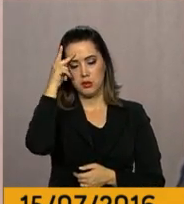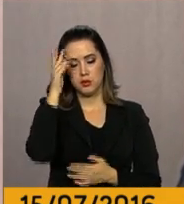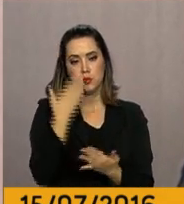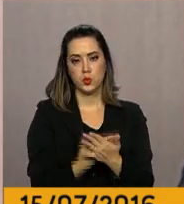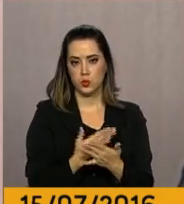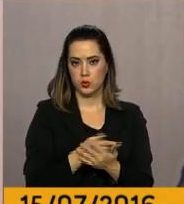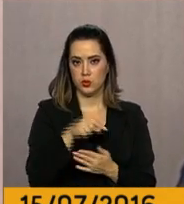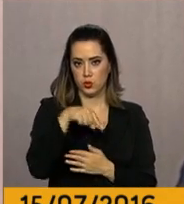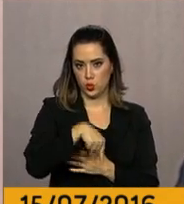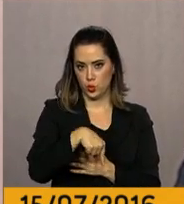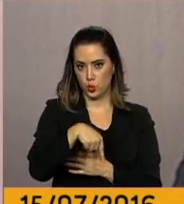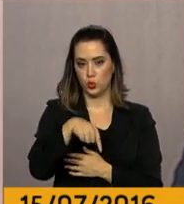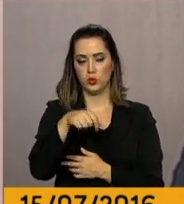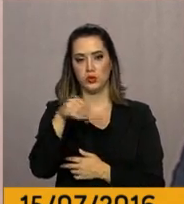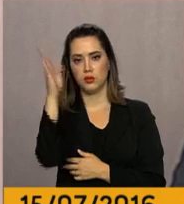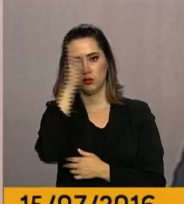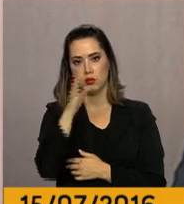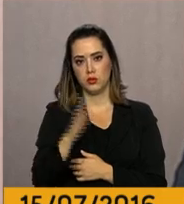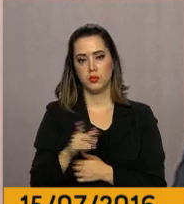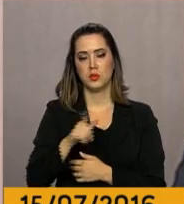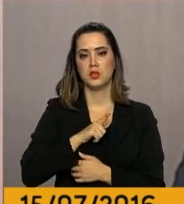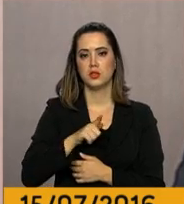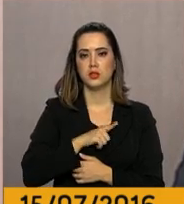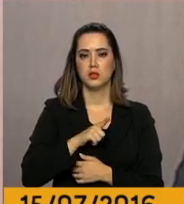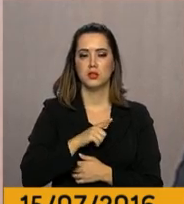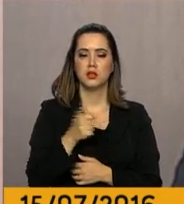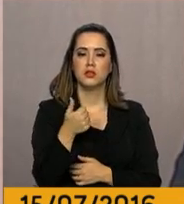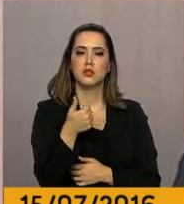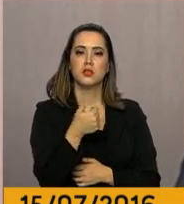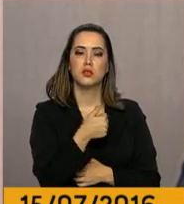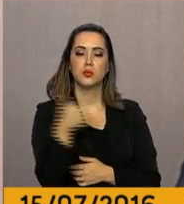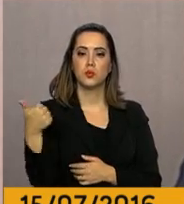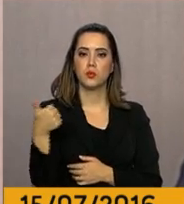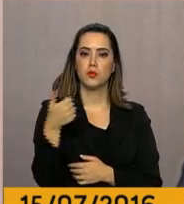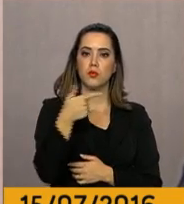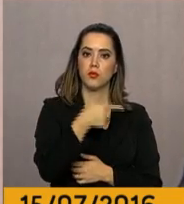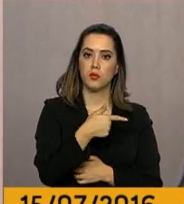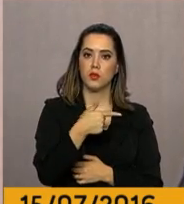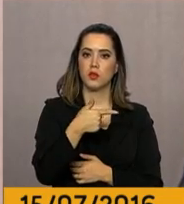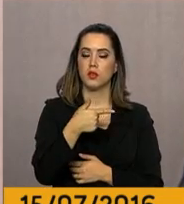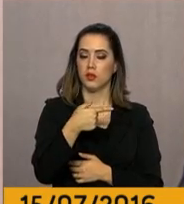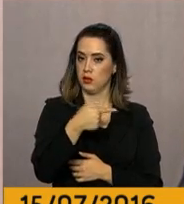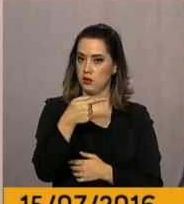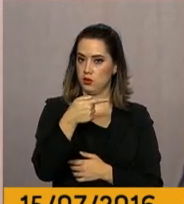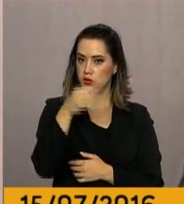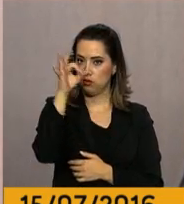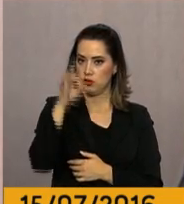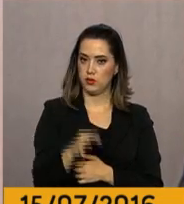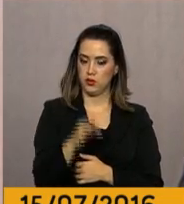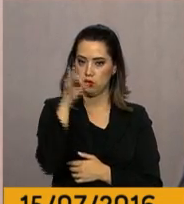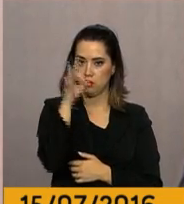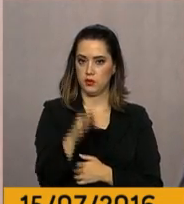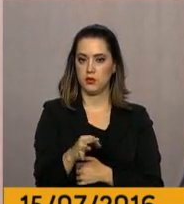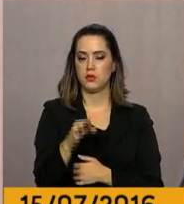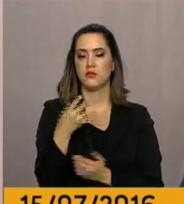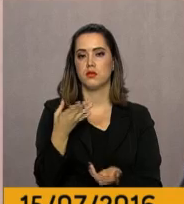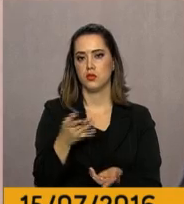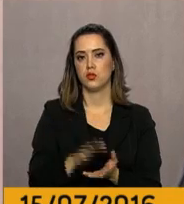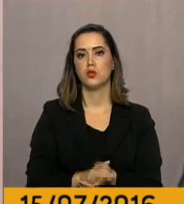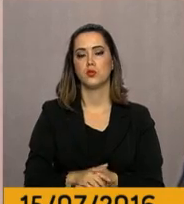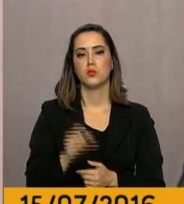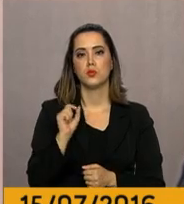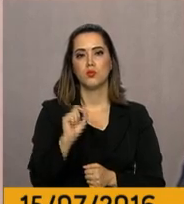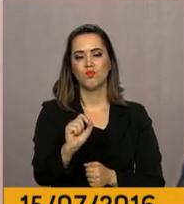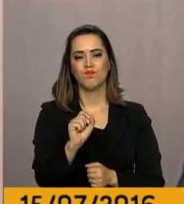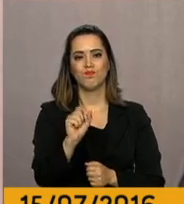24 anos, tem um total de matrículas da ordem de 17% da população em idade universitária,